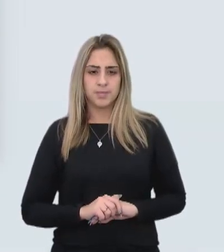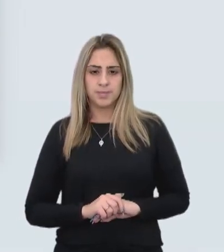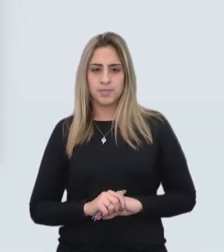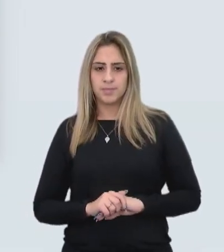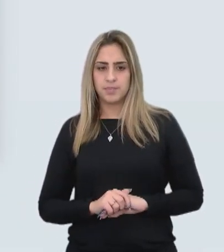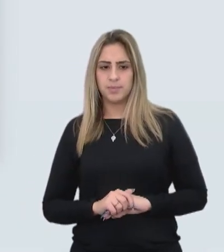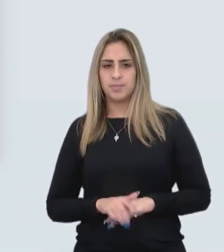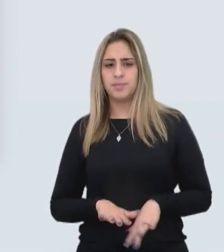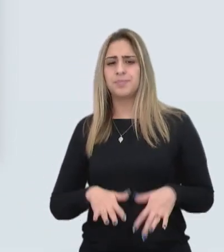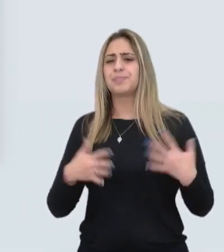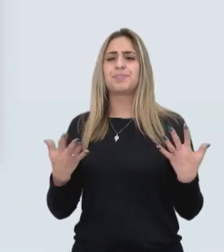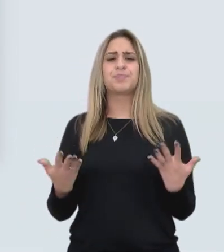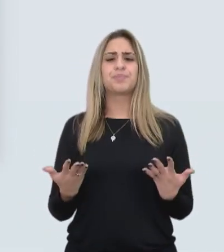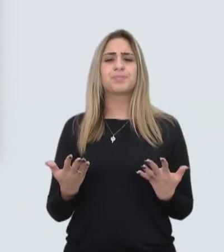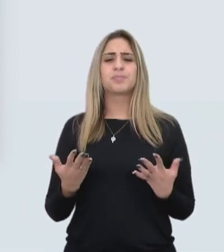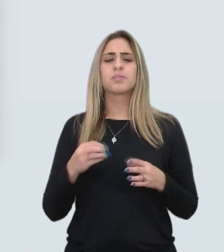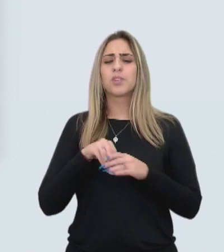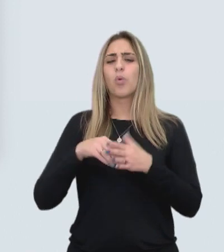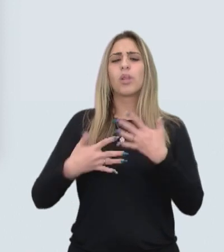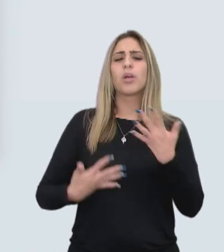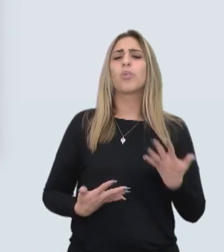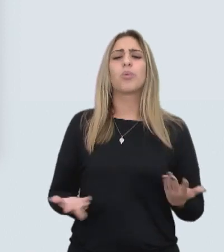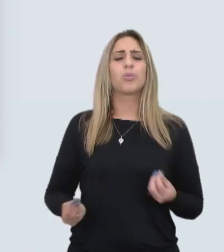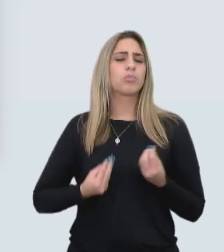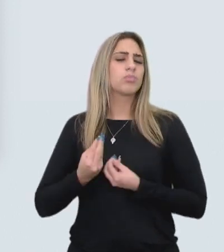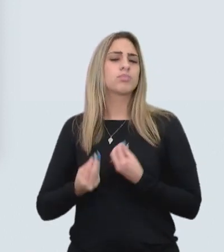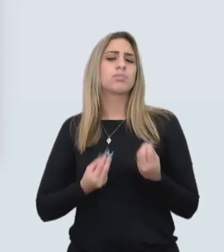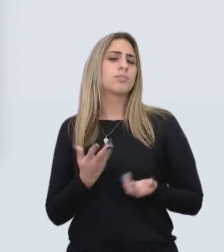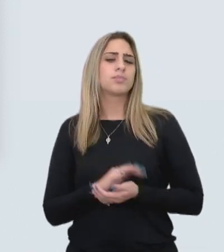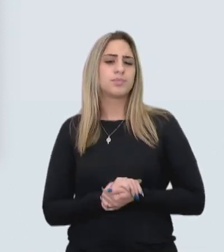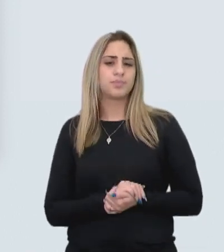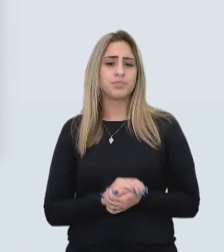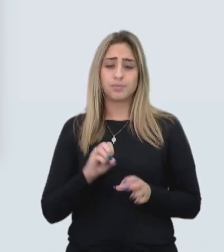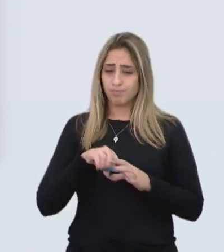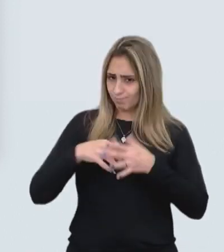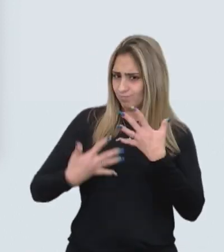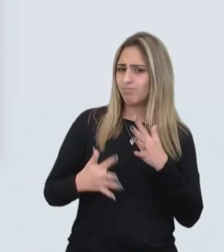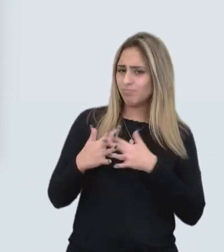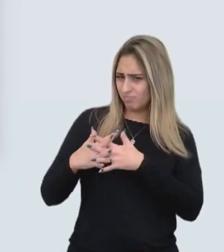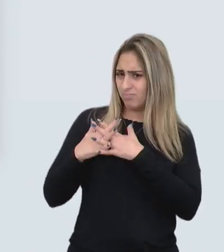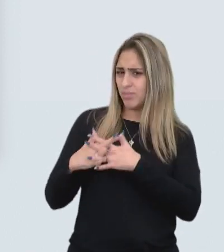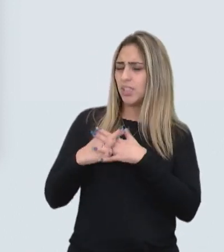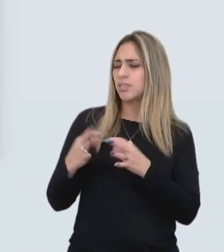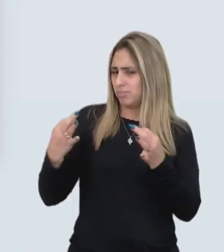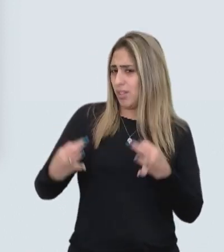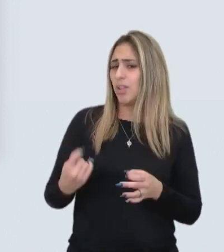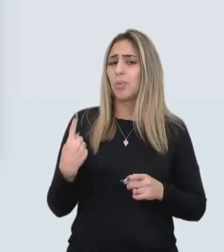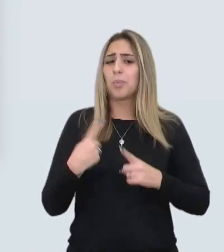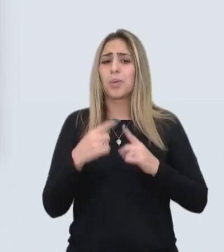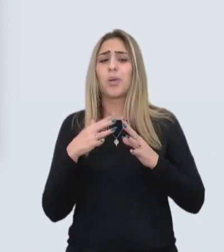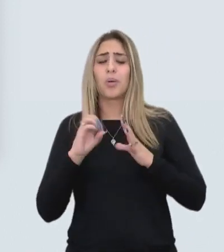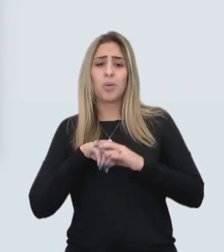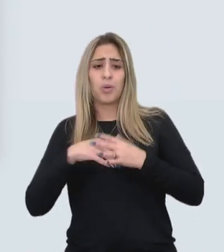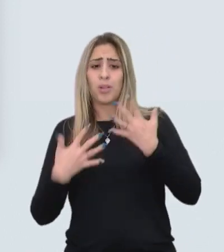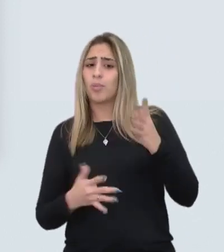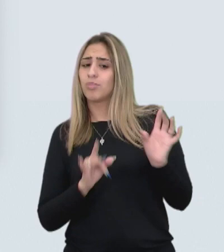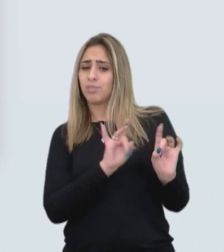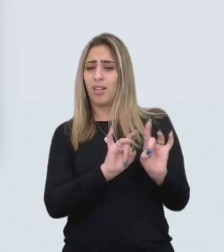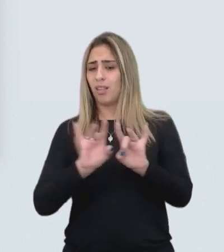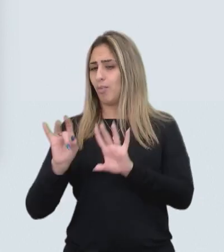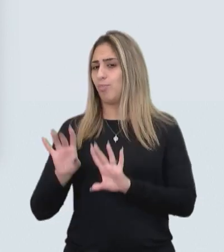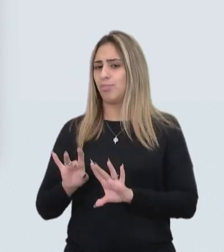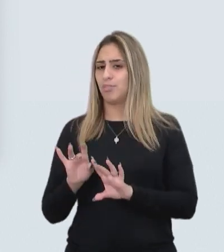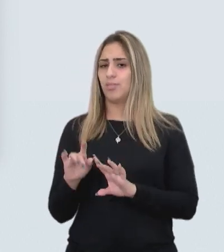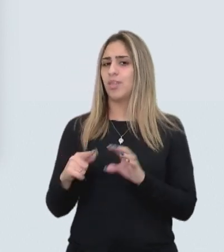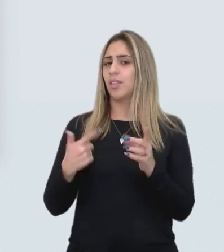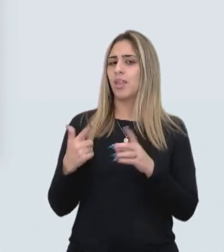Ah, mas e o conteúdo? O conteúdo é complicado, certo? Por quê? Porque o conteúdo é de cada um, né?